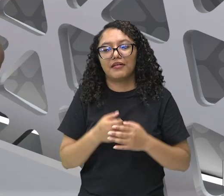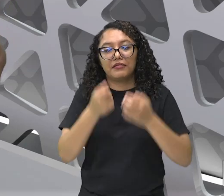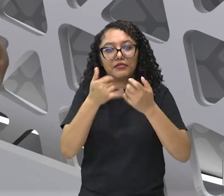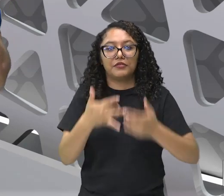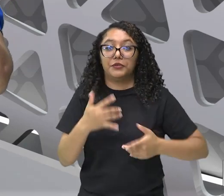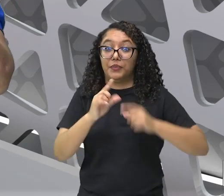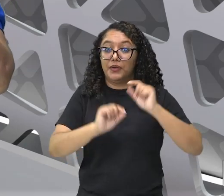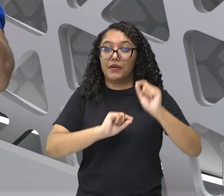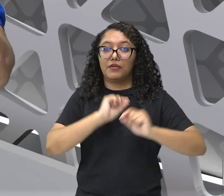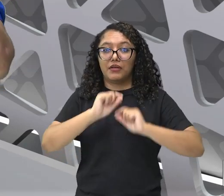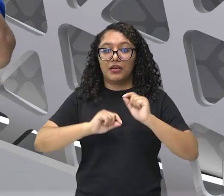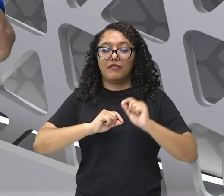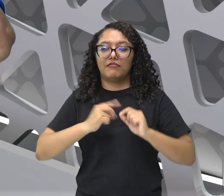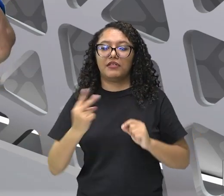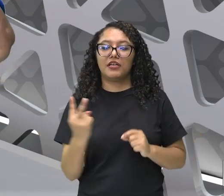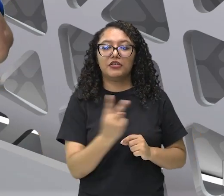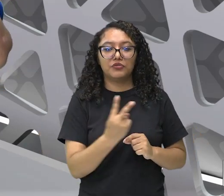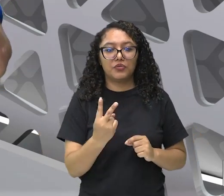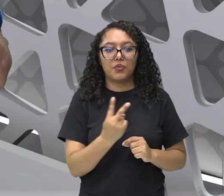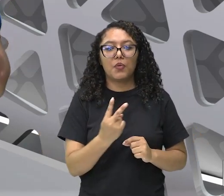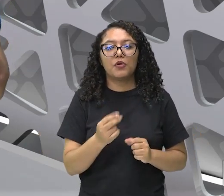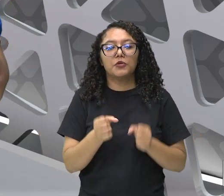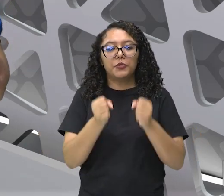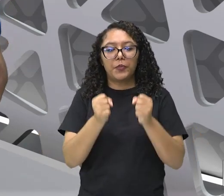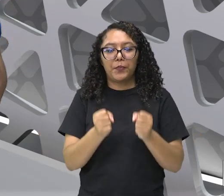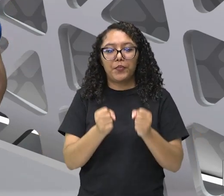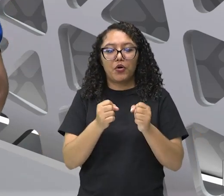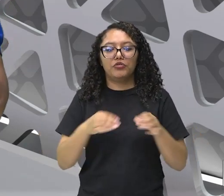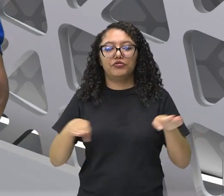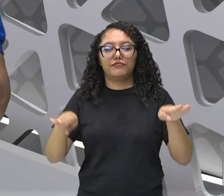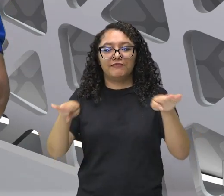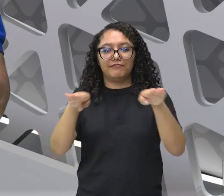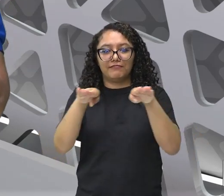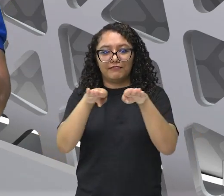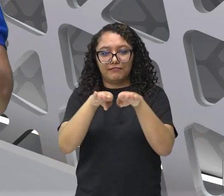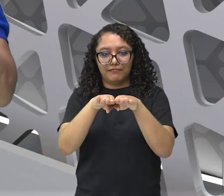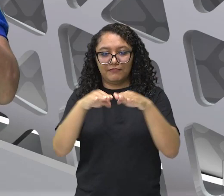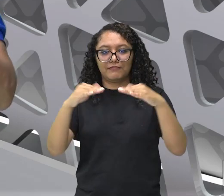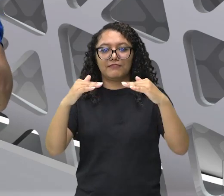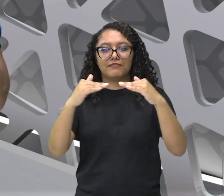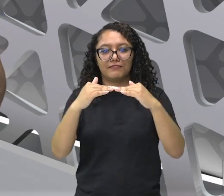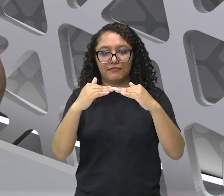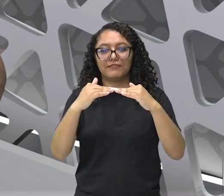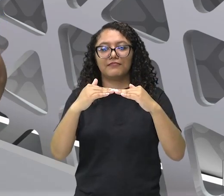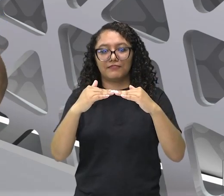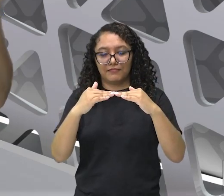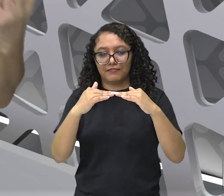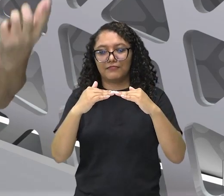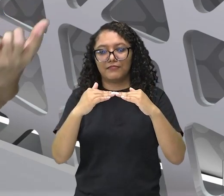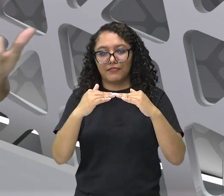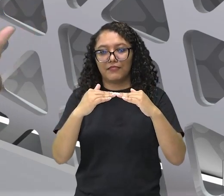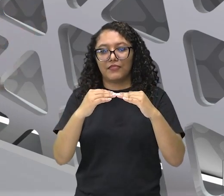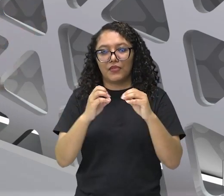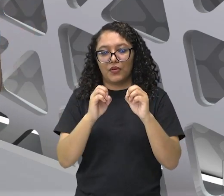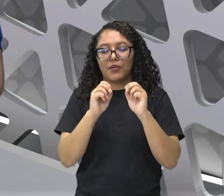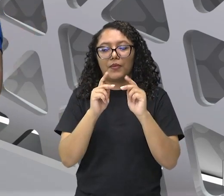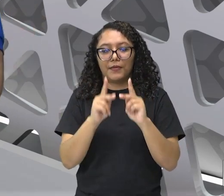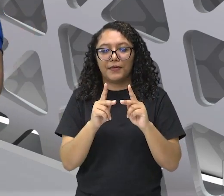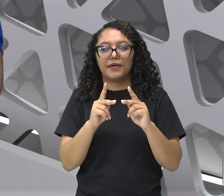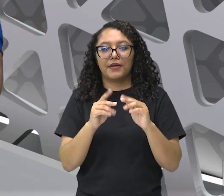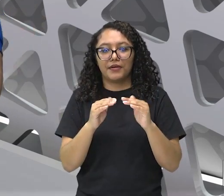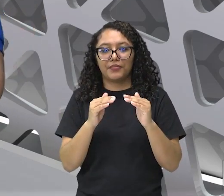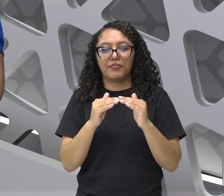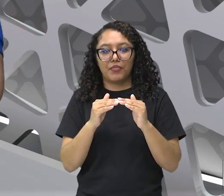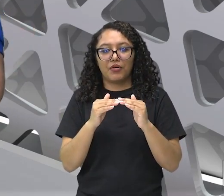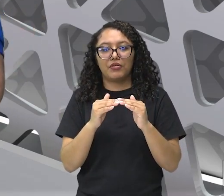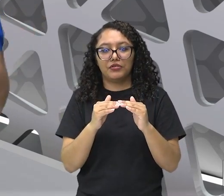que as duas podem convergir para um mesmo fim, que é a completude